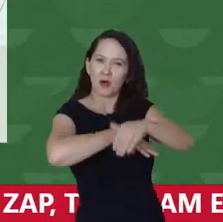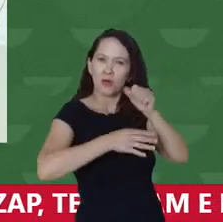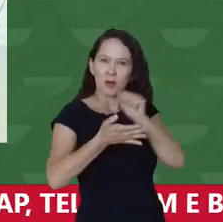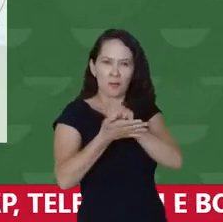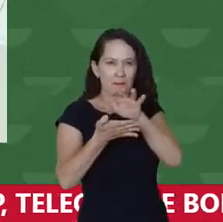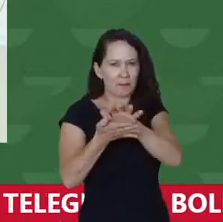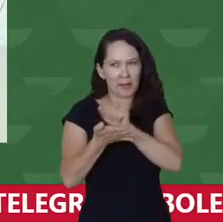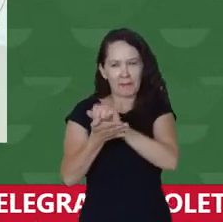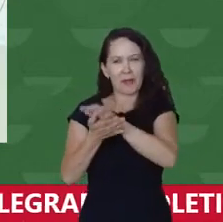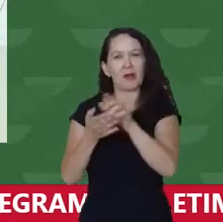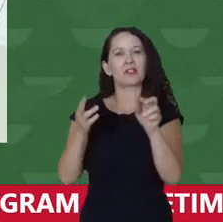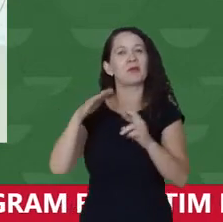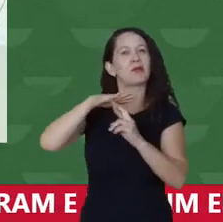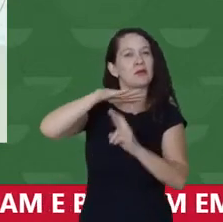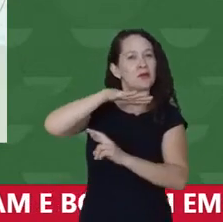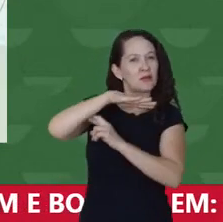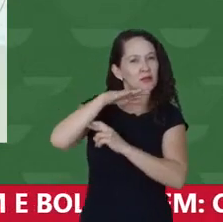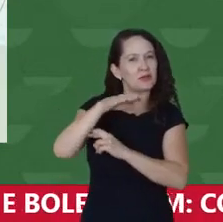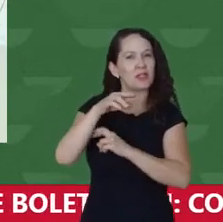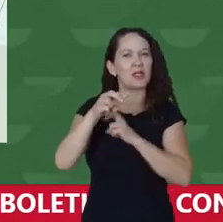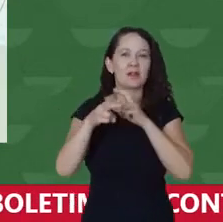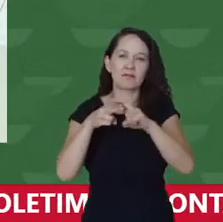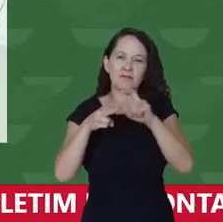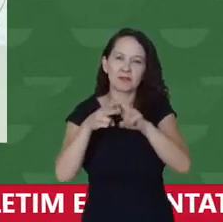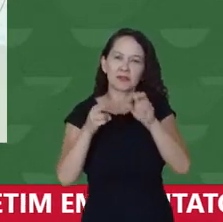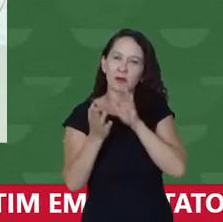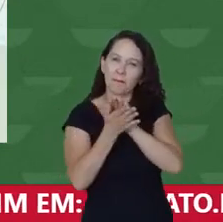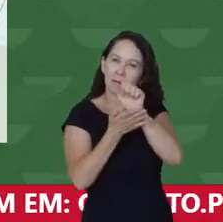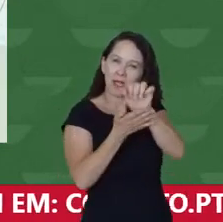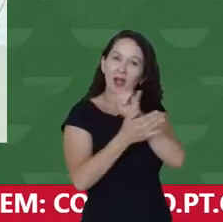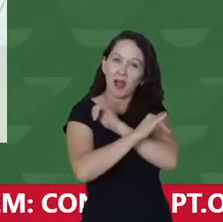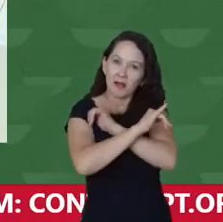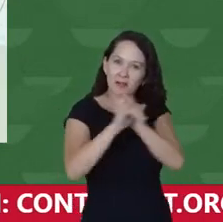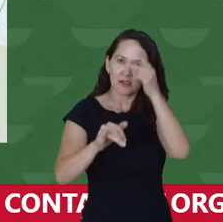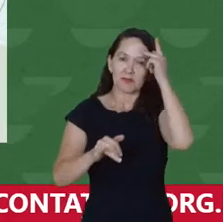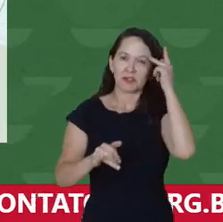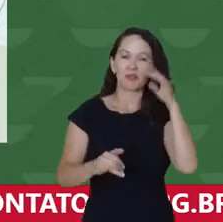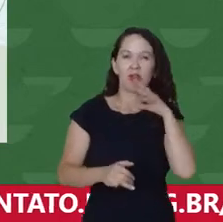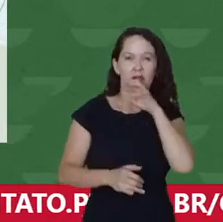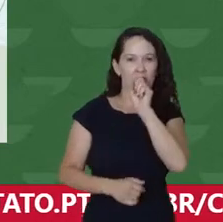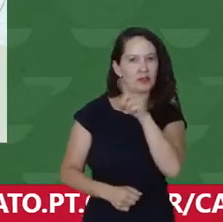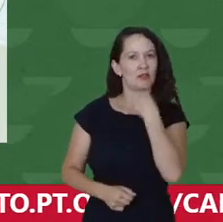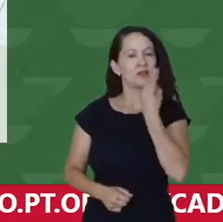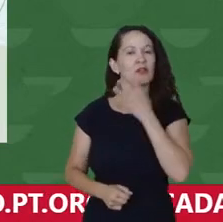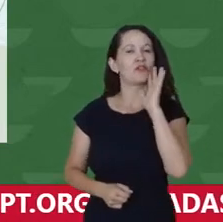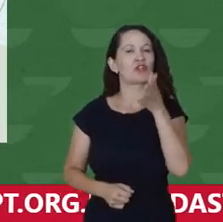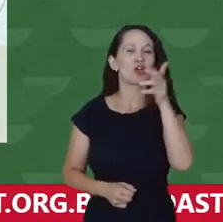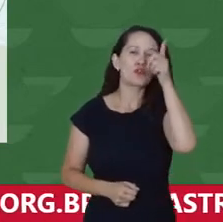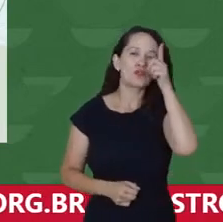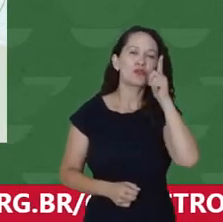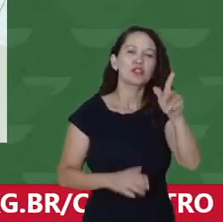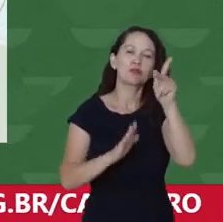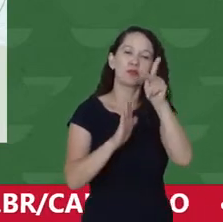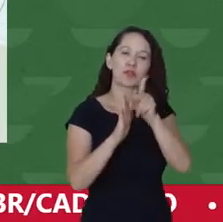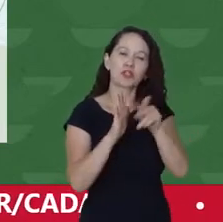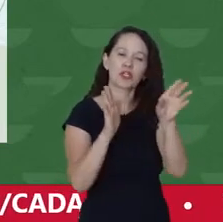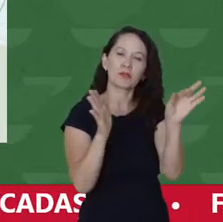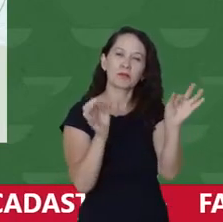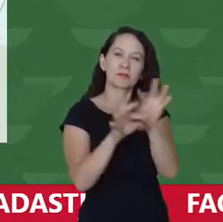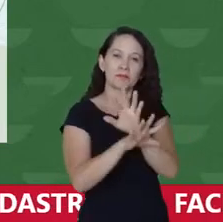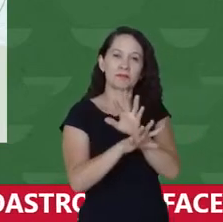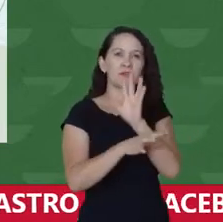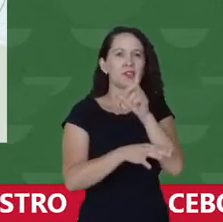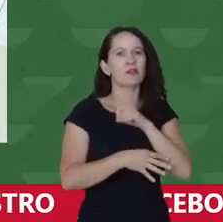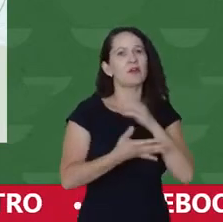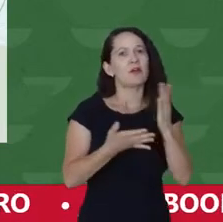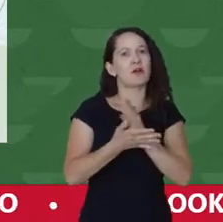impresso, na rodoviária, metrô, fazendo panfletagem, e é isso. Acho que nós já derrotamos outros projetos, como